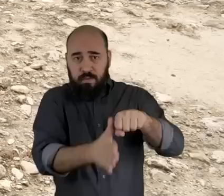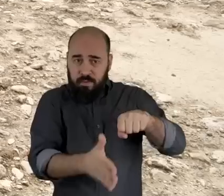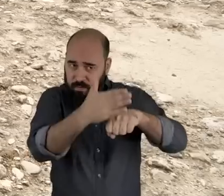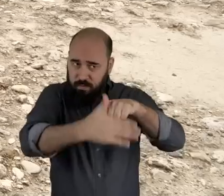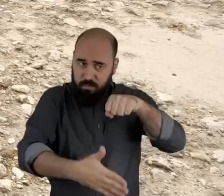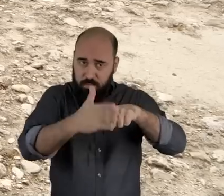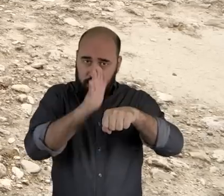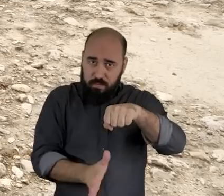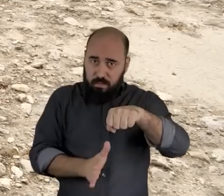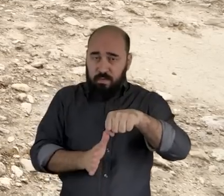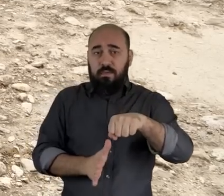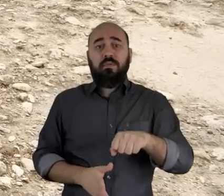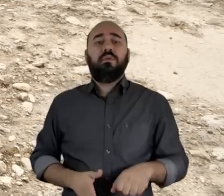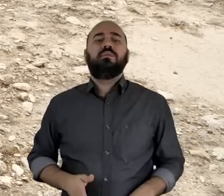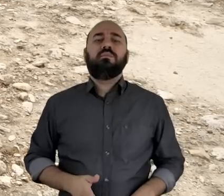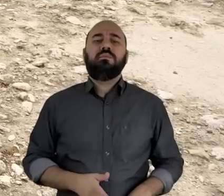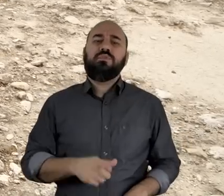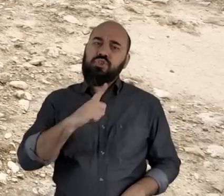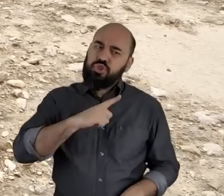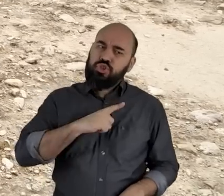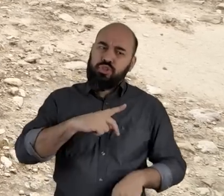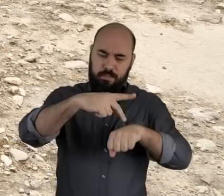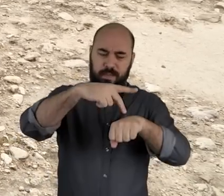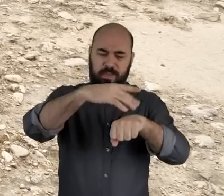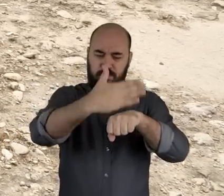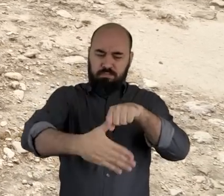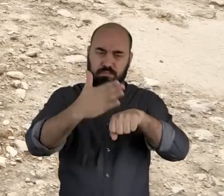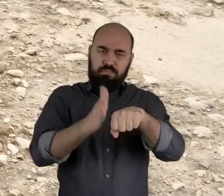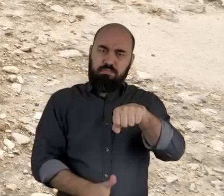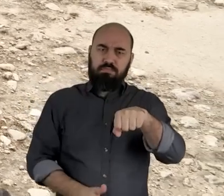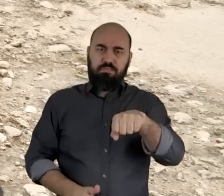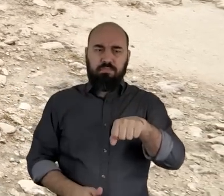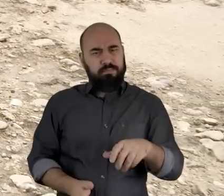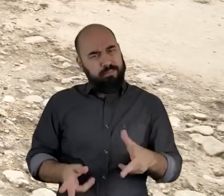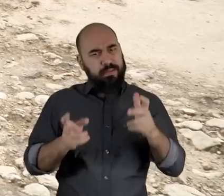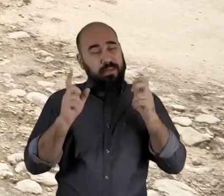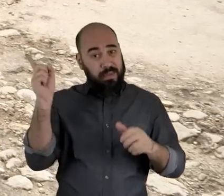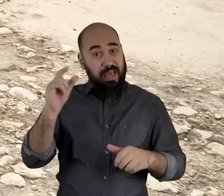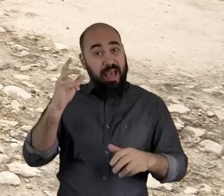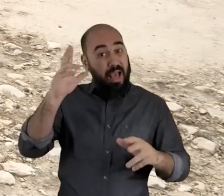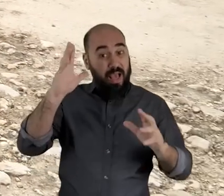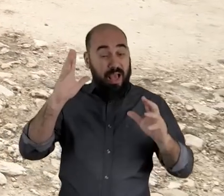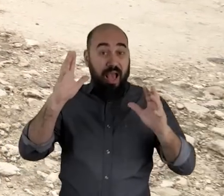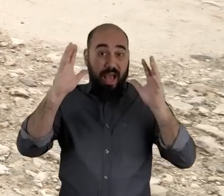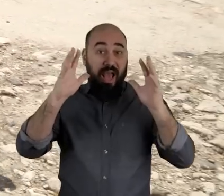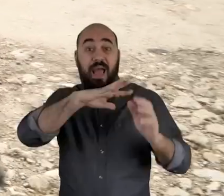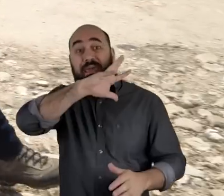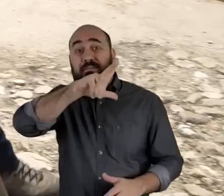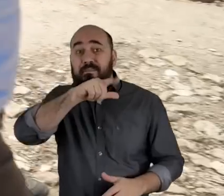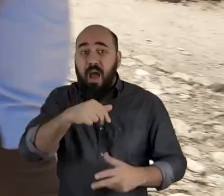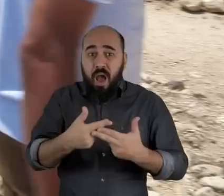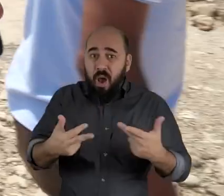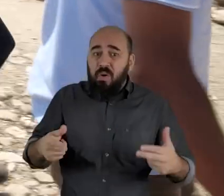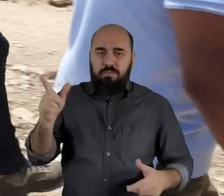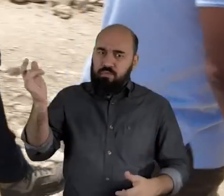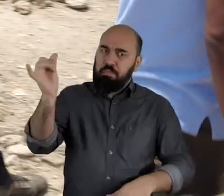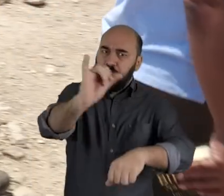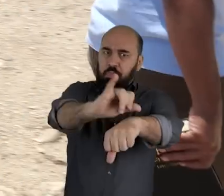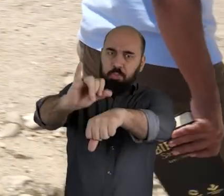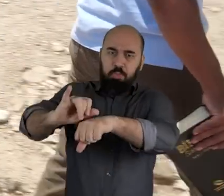foram sacrificados aqui. E quando a gente chega aqui, nós temos esta imensa construção aqui. Igor, que eu quero até que você nos